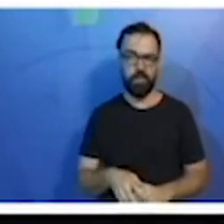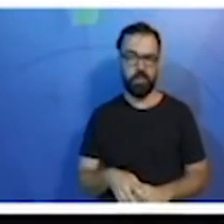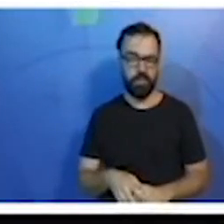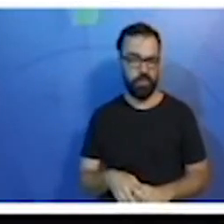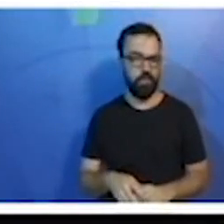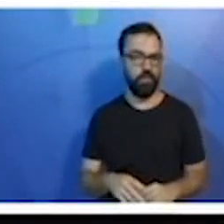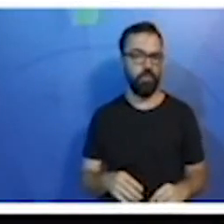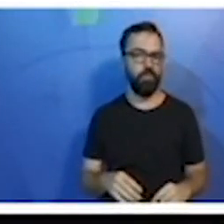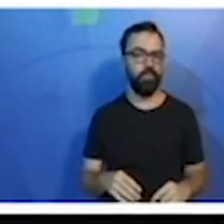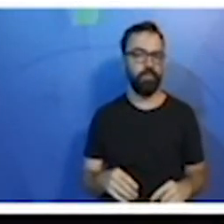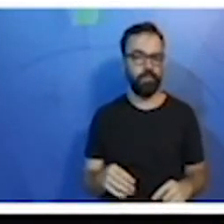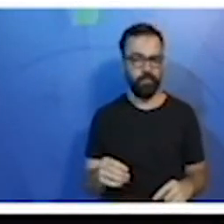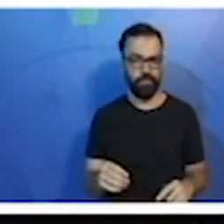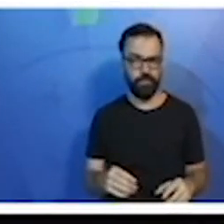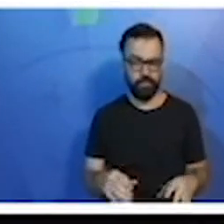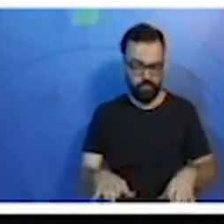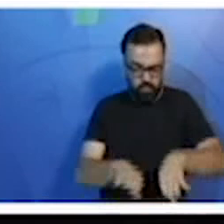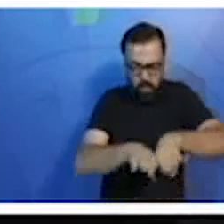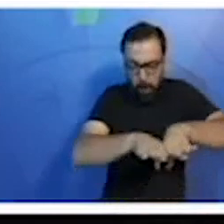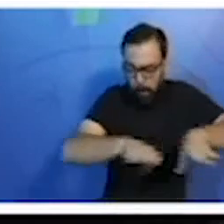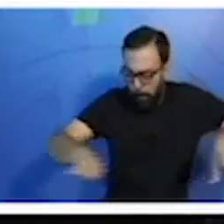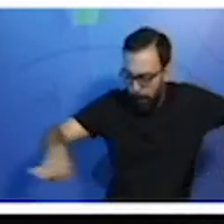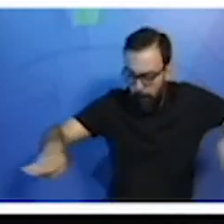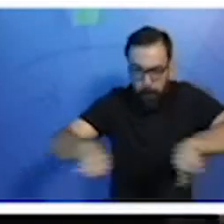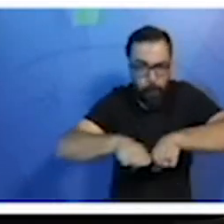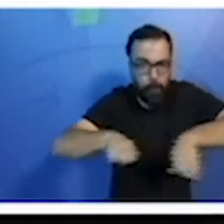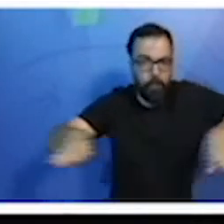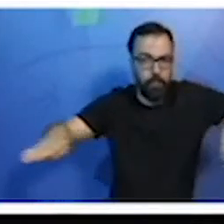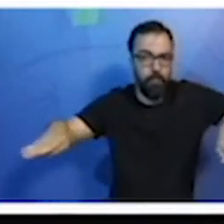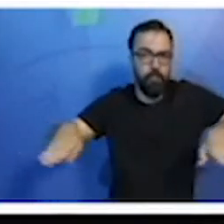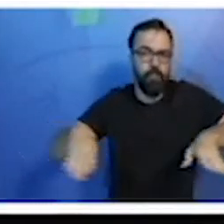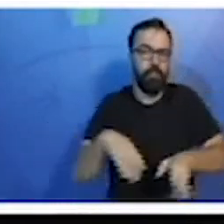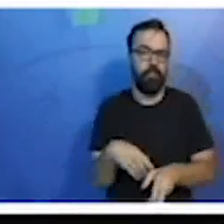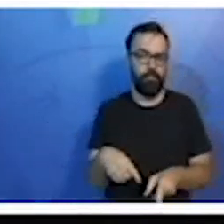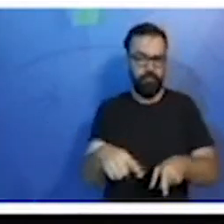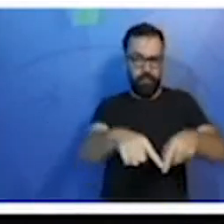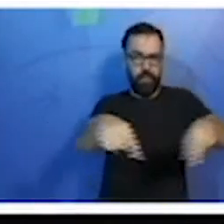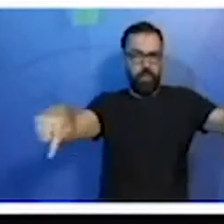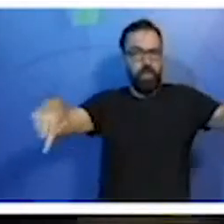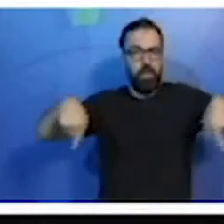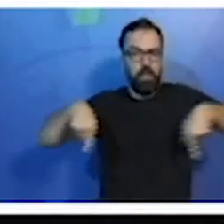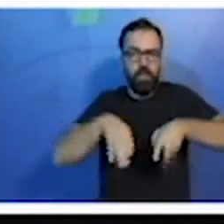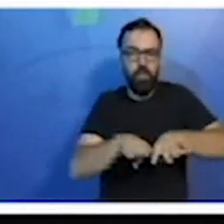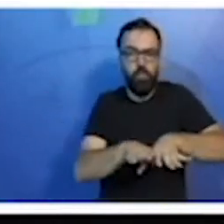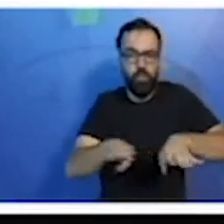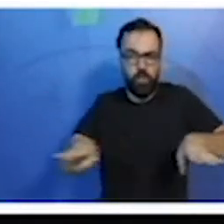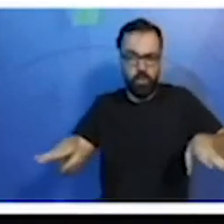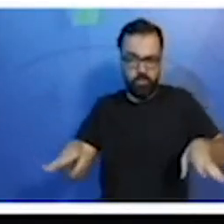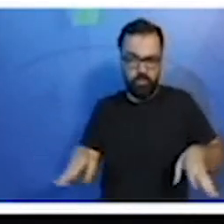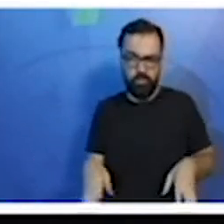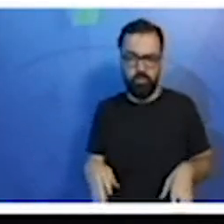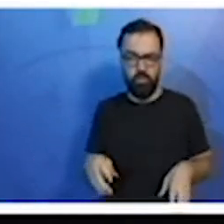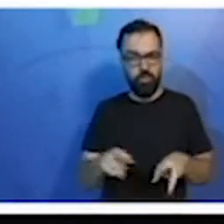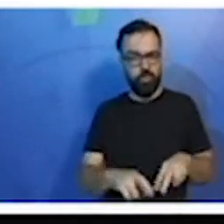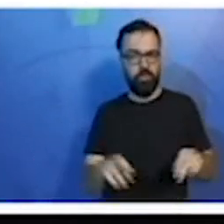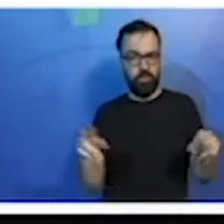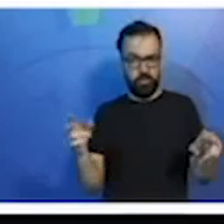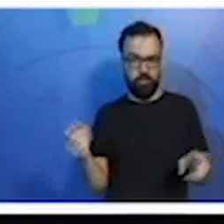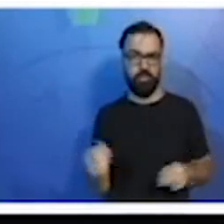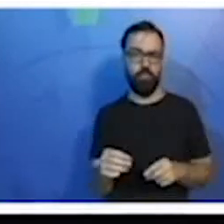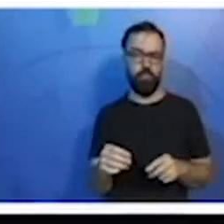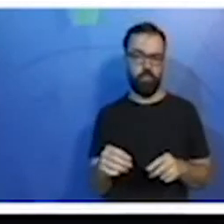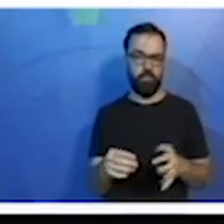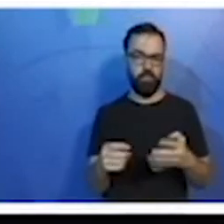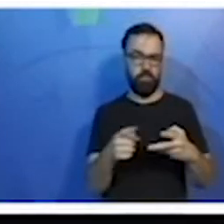diz é um estilo de BMX realizado em solo em solo liso nem solo em solo plano e é diferente de outras modalidades que